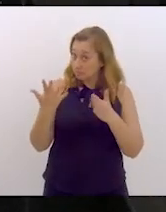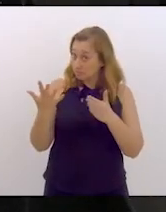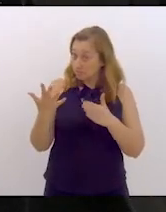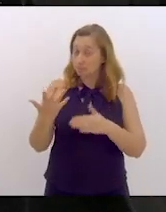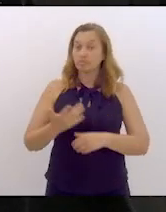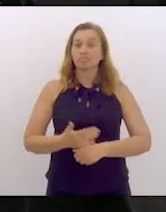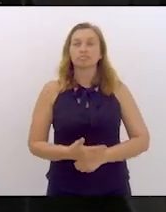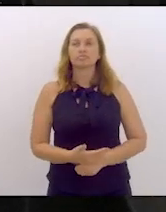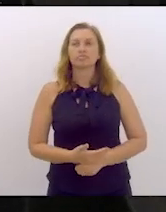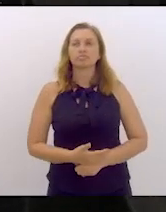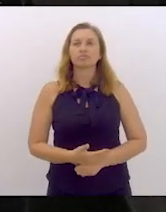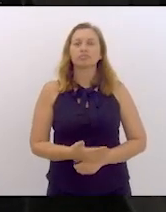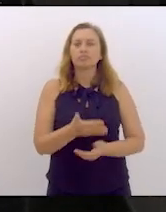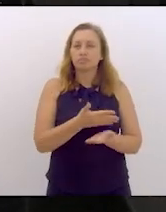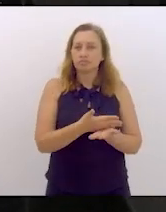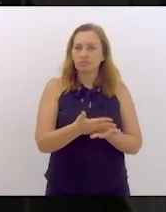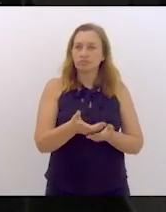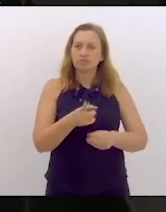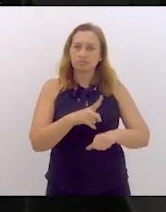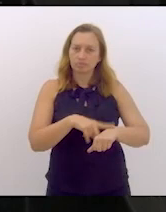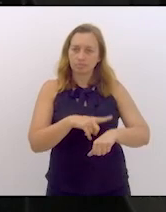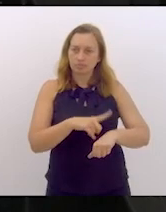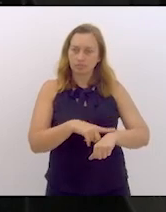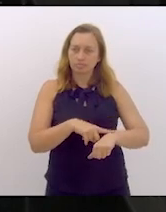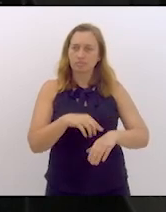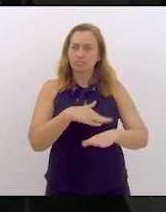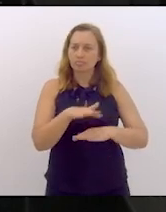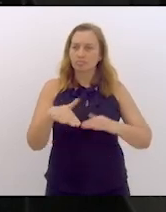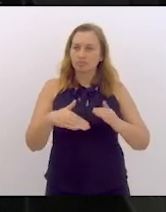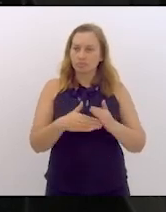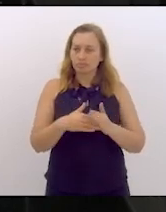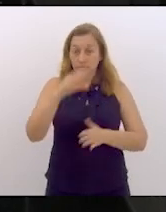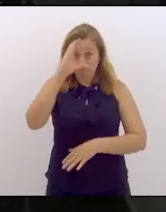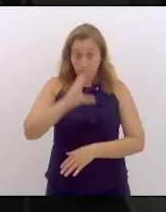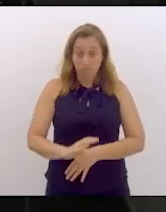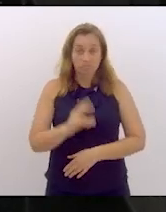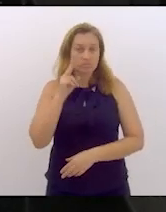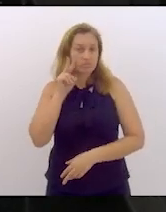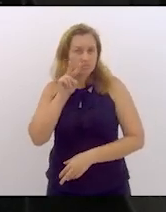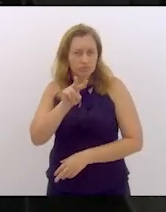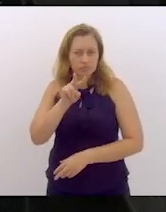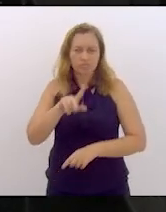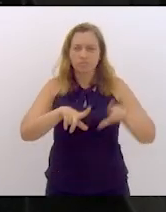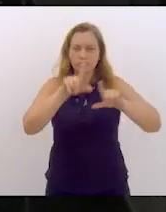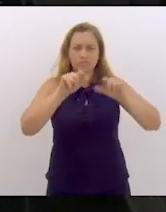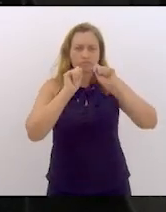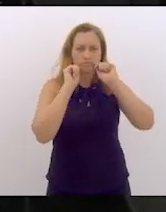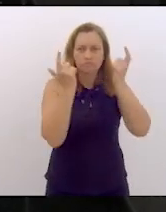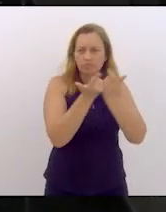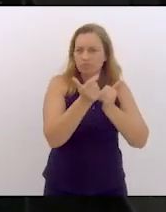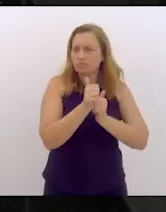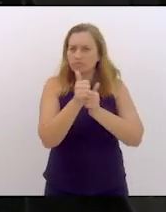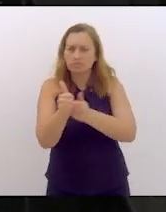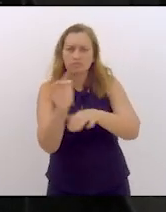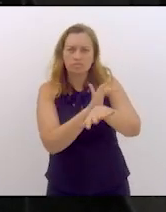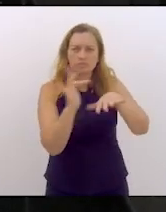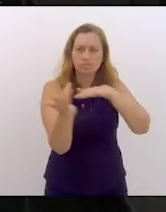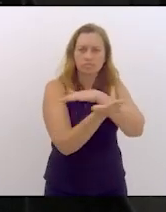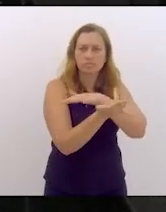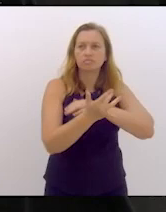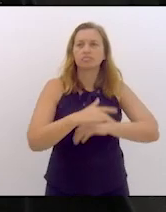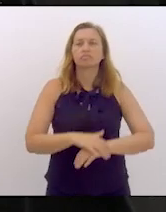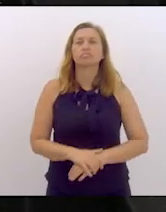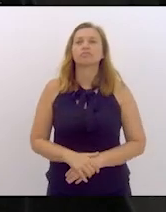excelência que Preside este expediente Inicial cidadãos E cidadãs que nos assistem pela TV alerj nos seguem pelas redes